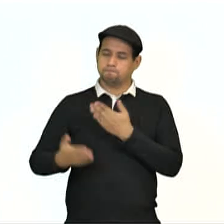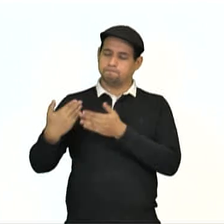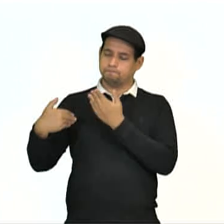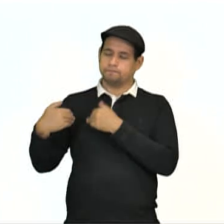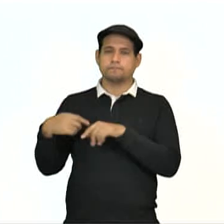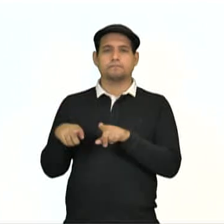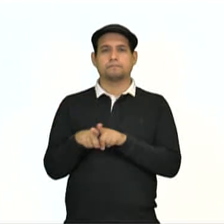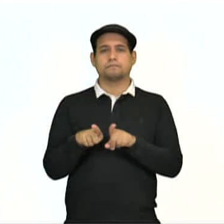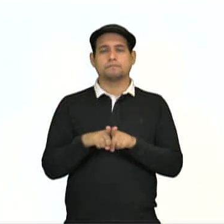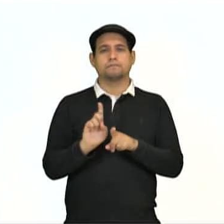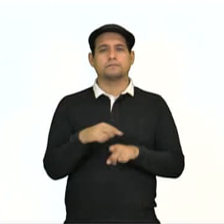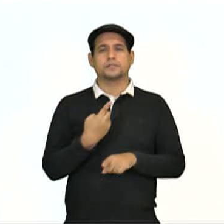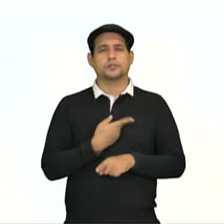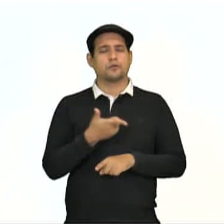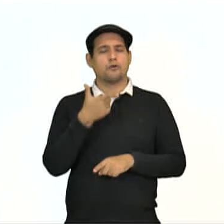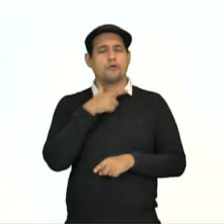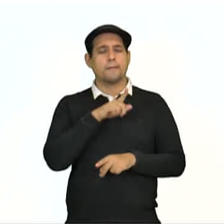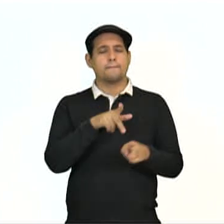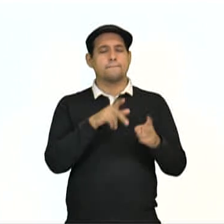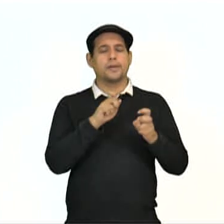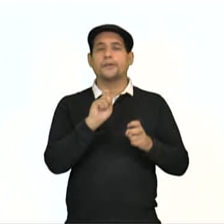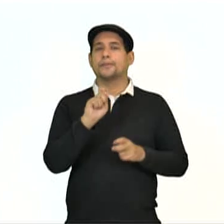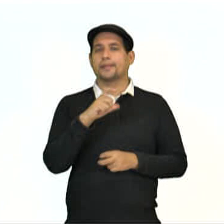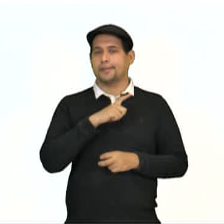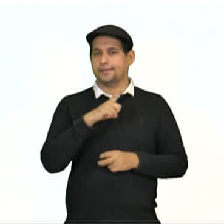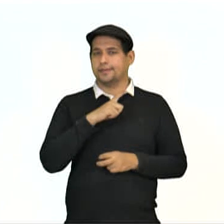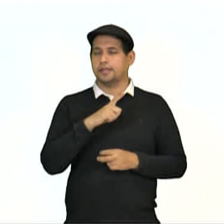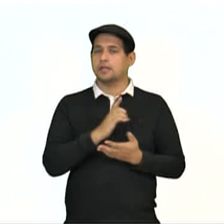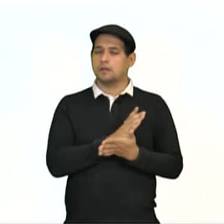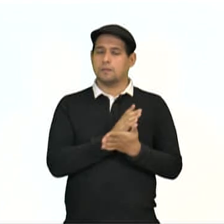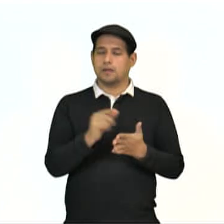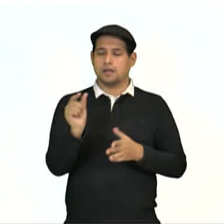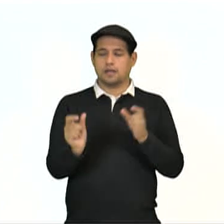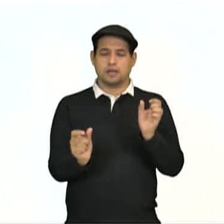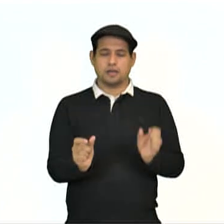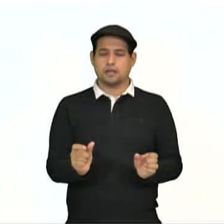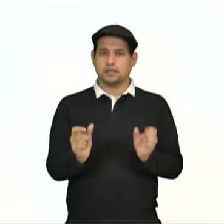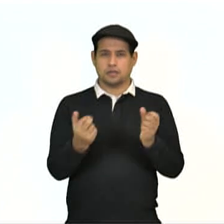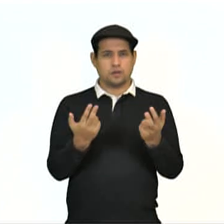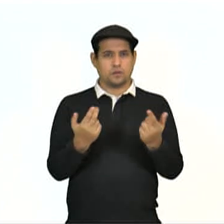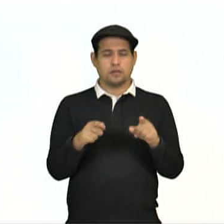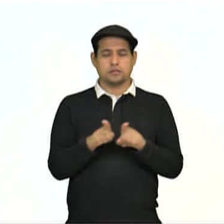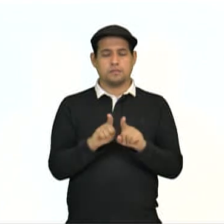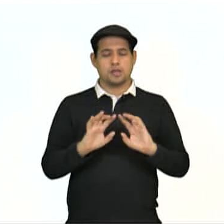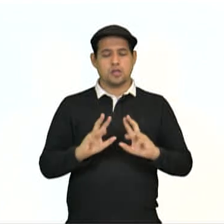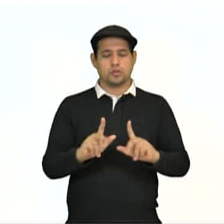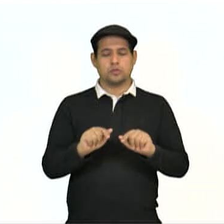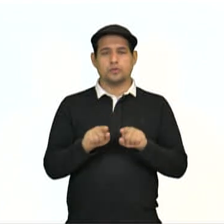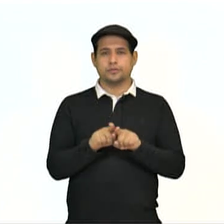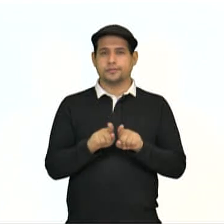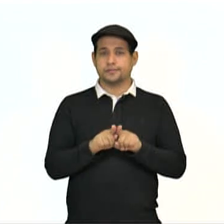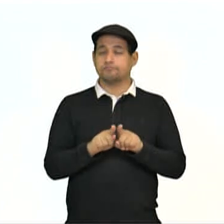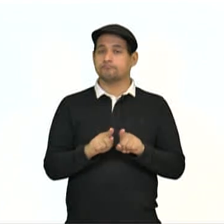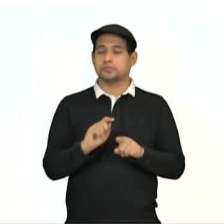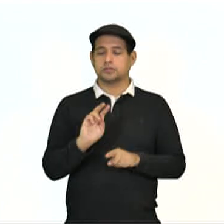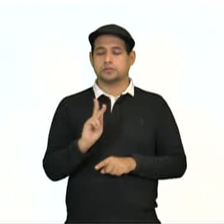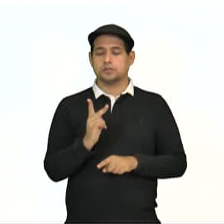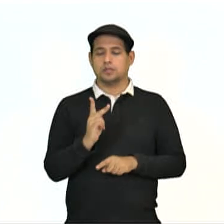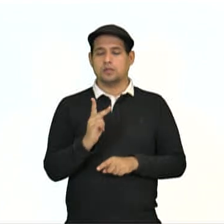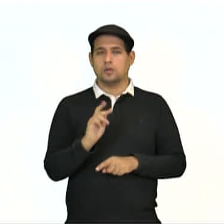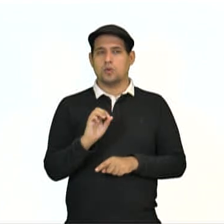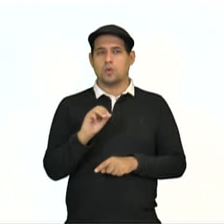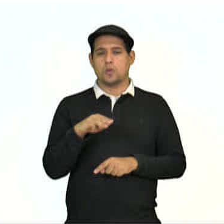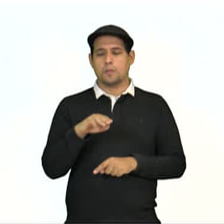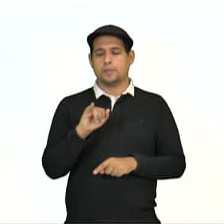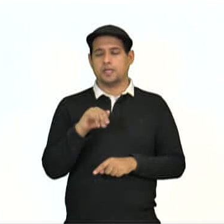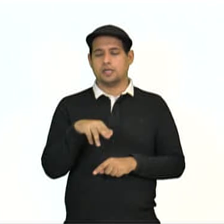antepassados, né? A gente consegue perceber que tem certas características em comum a todos esses hominídeos,